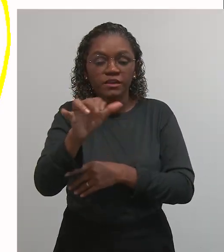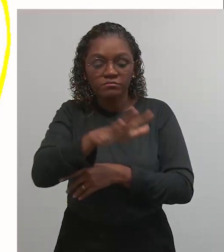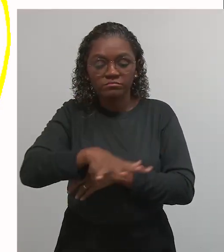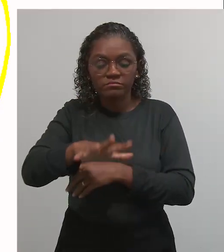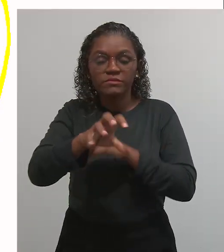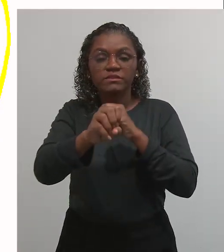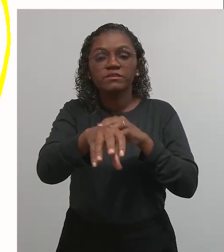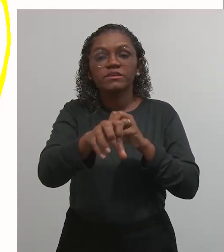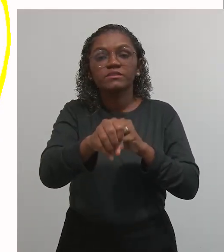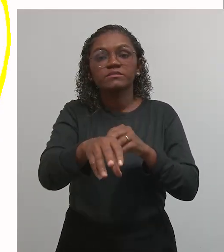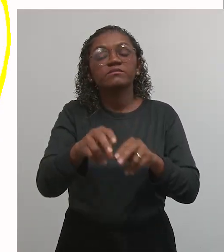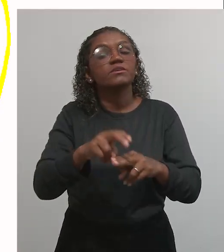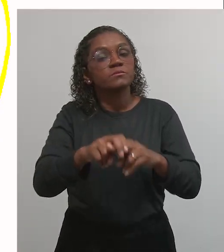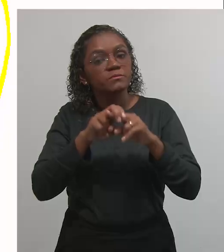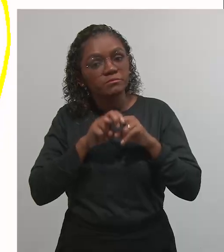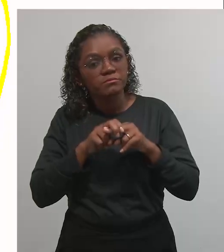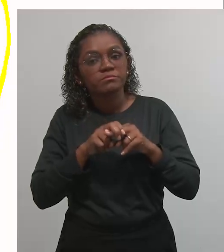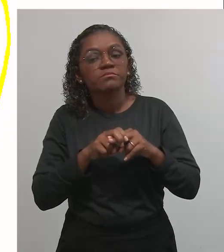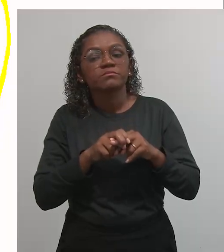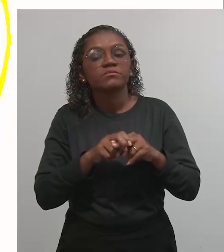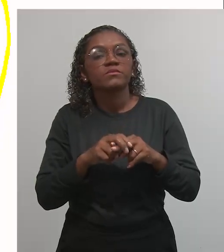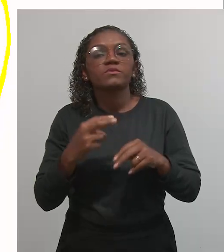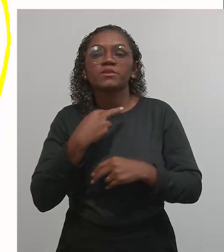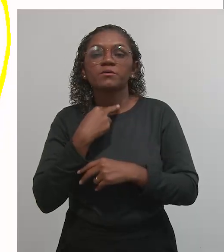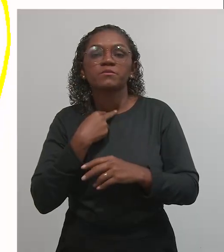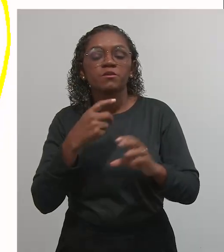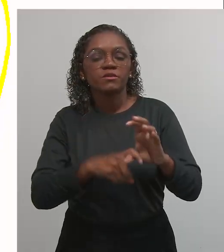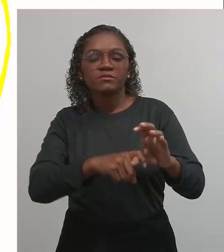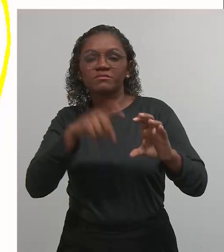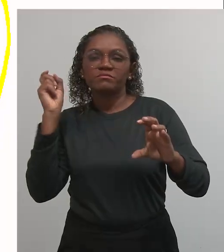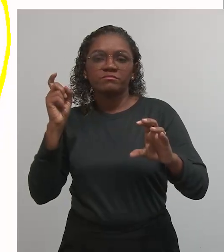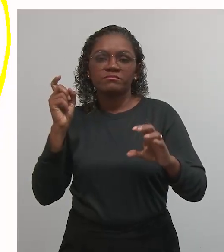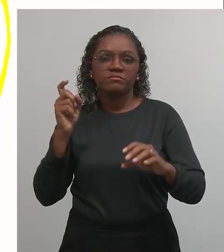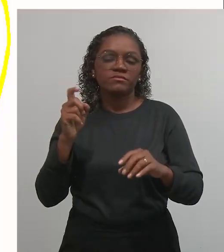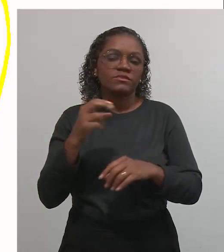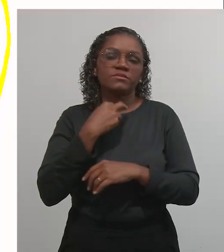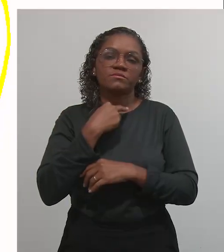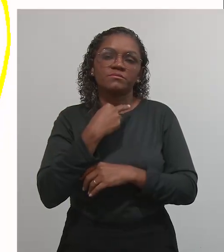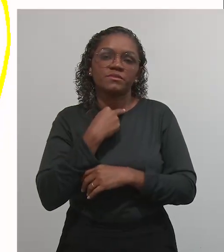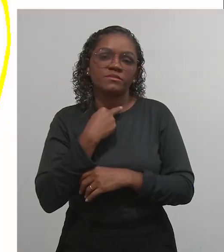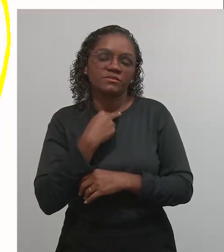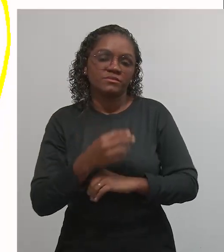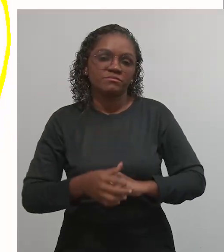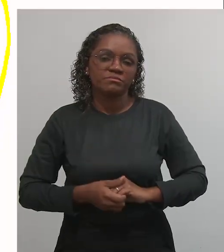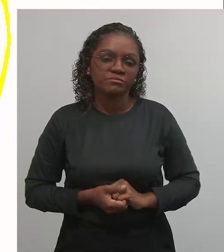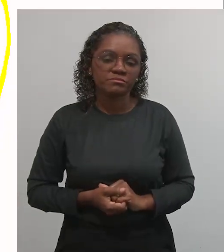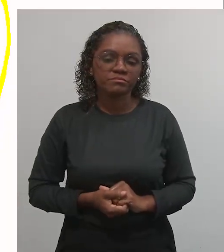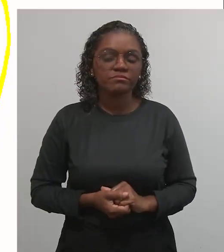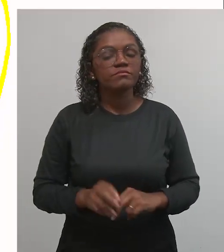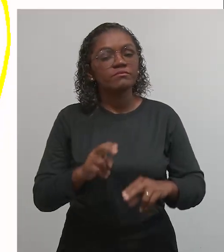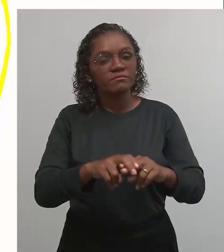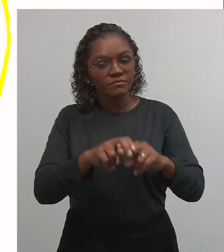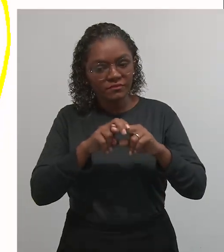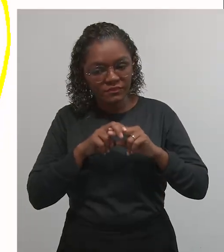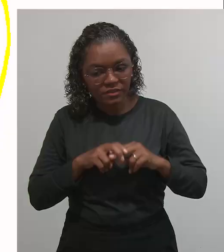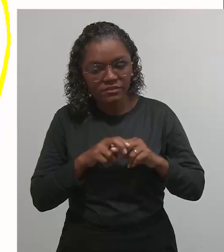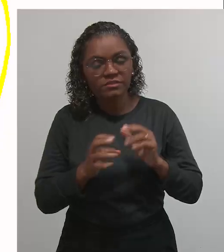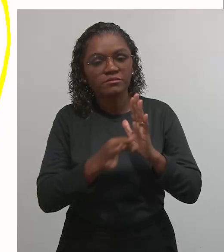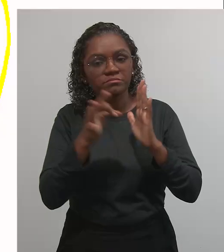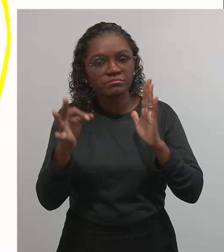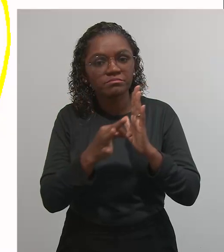da educação. Então, a educação não pode ser descolada de uma realidade excludente e exploradora. Por isso,